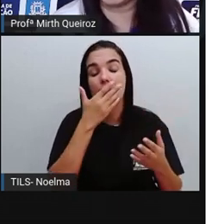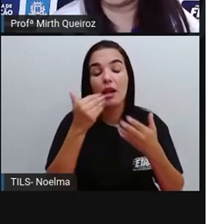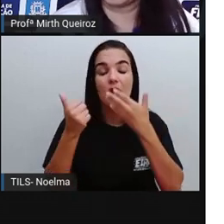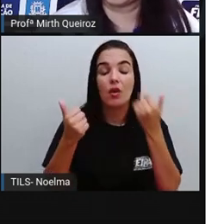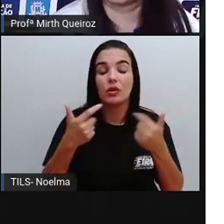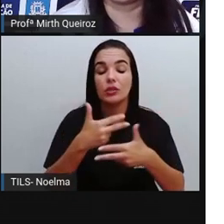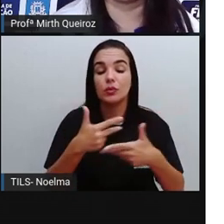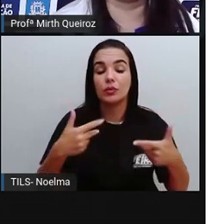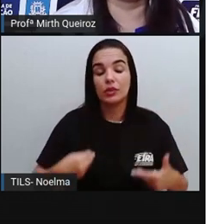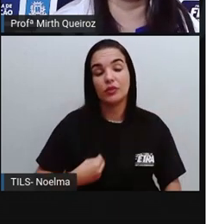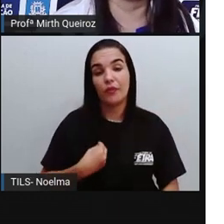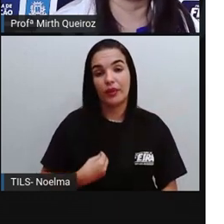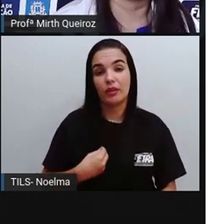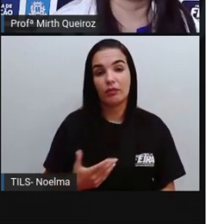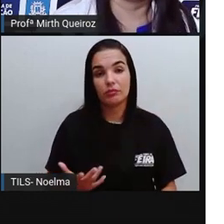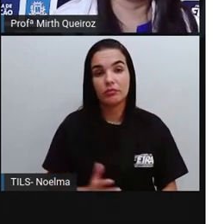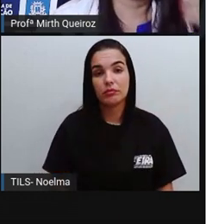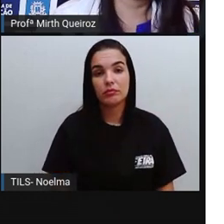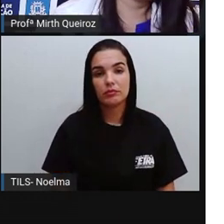de vida.